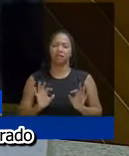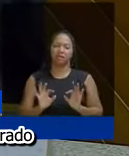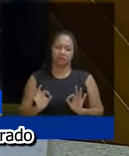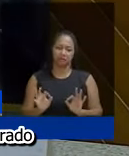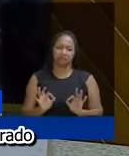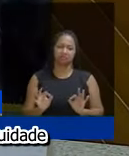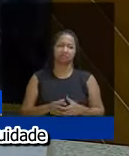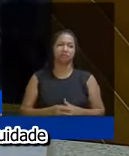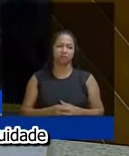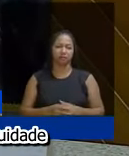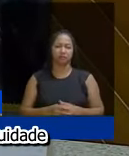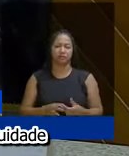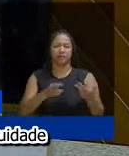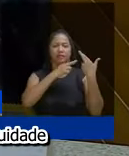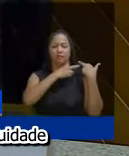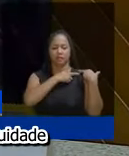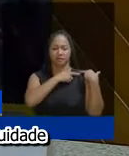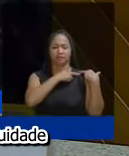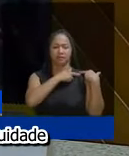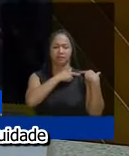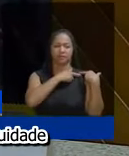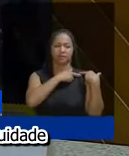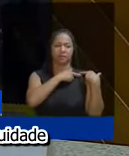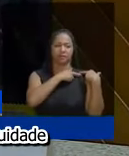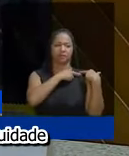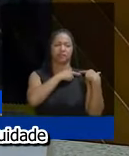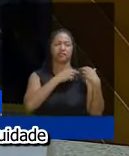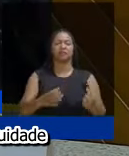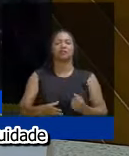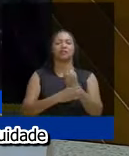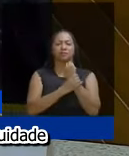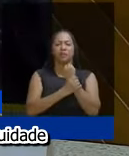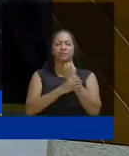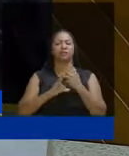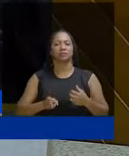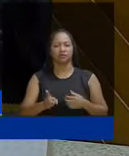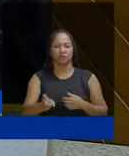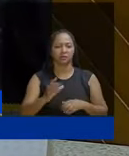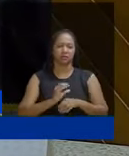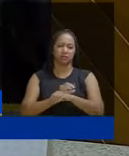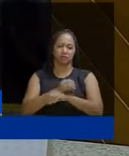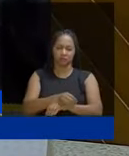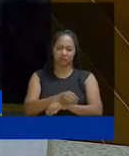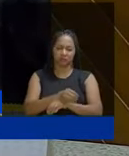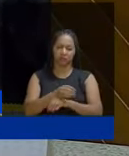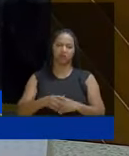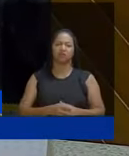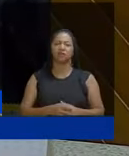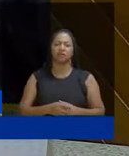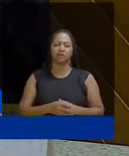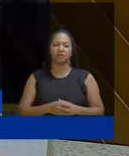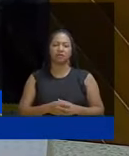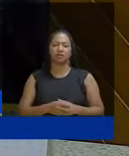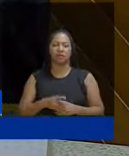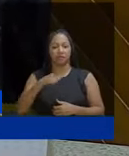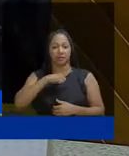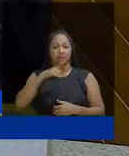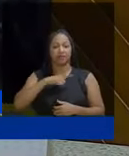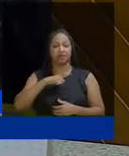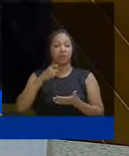era esperado que os responsáveis agissem para garantir a continuidade das obras. Ou seja, existia